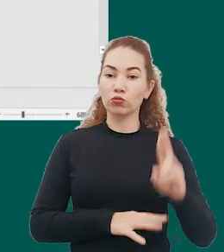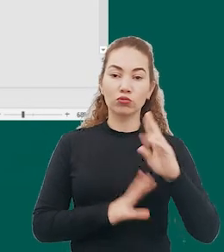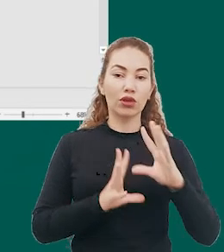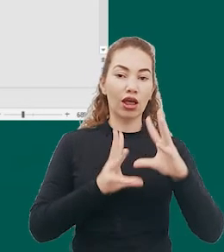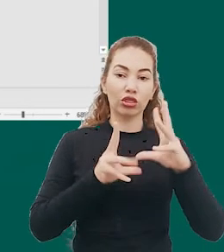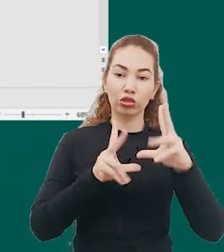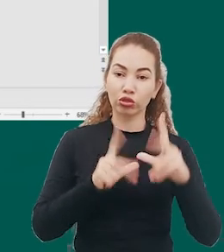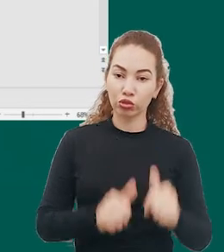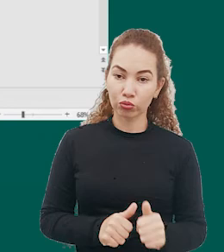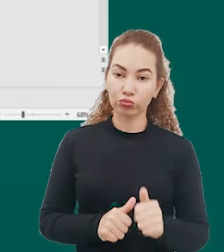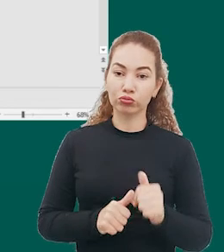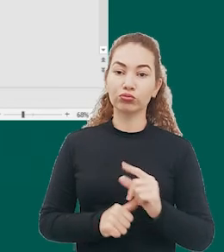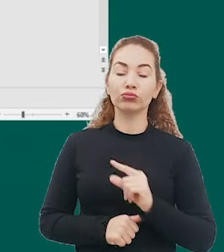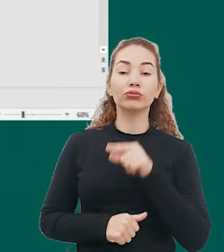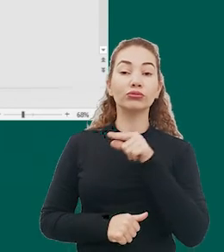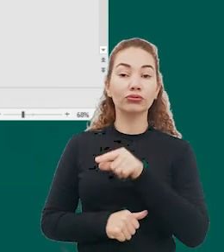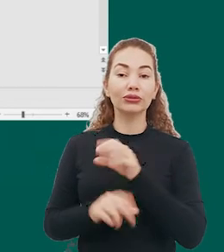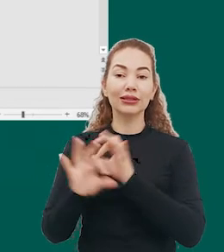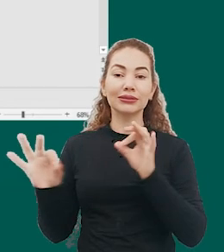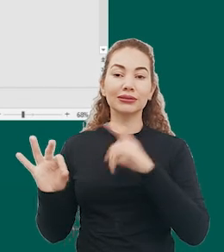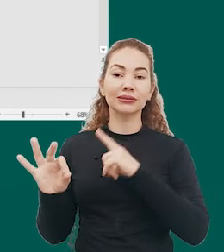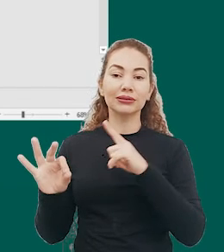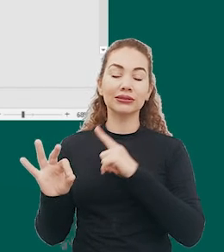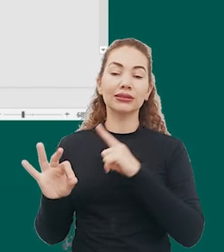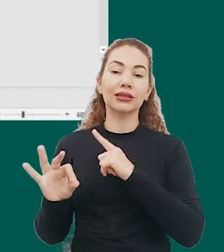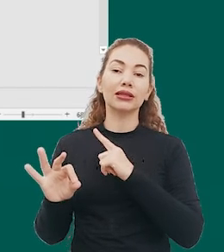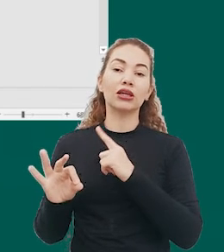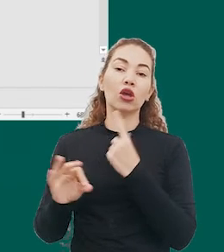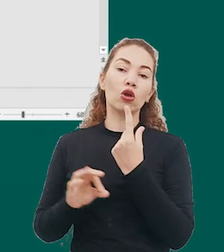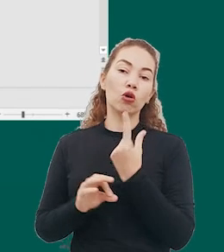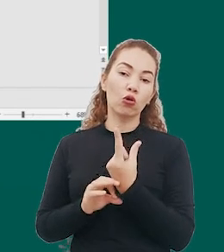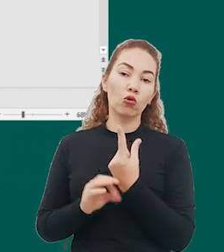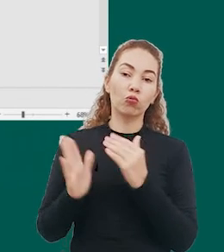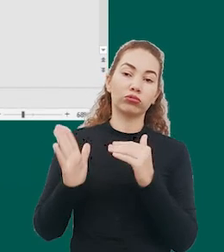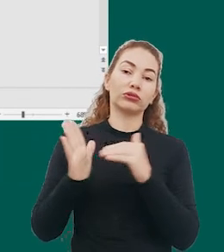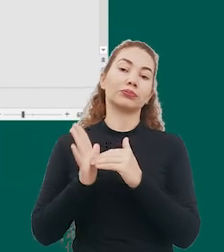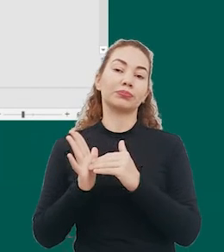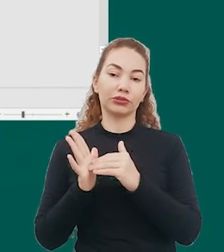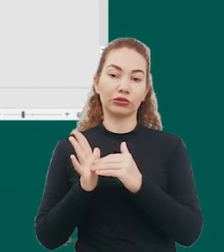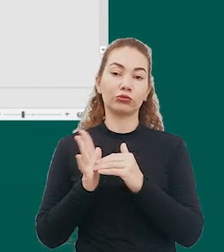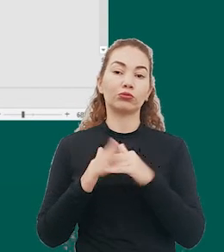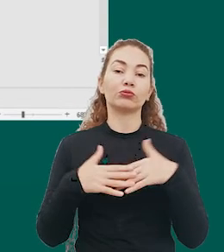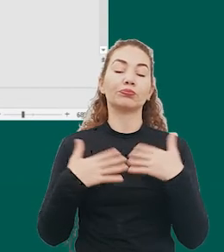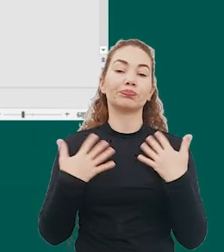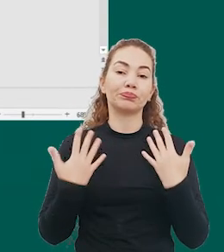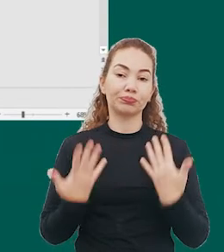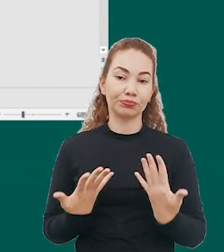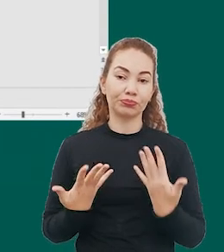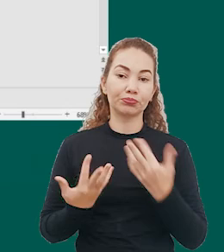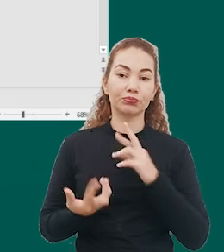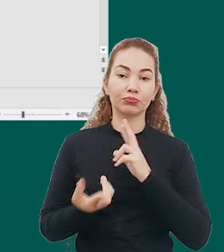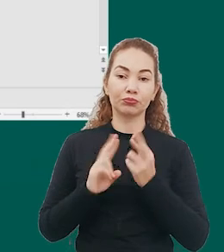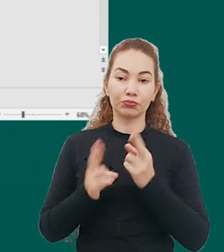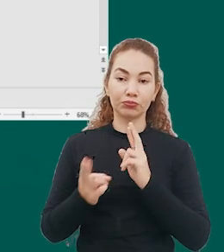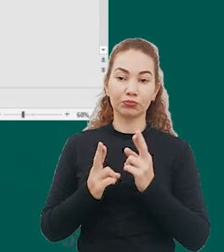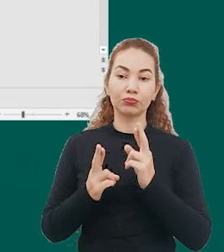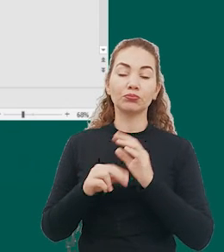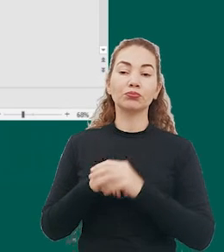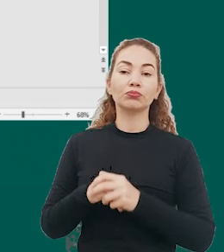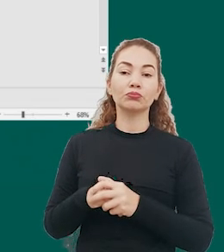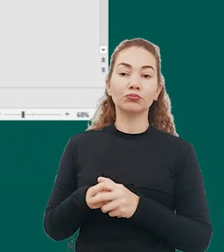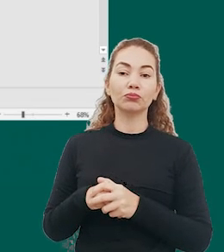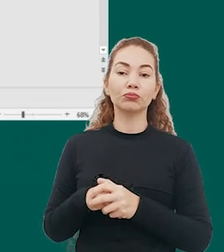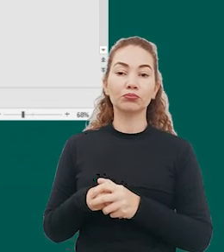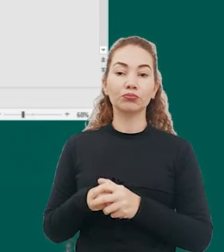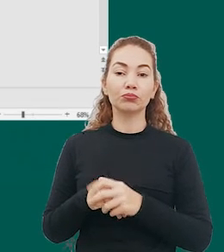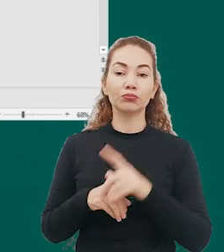deduções. Na simplificada, nós temos um valor limitador. Bom, em relação às deduções, nós temos